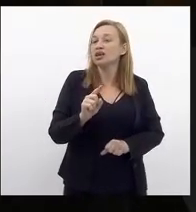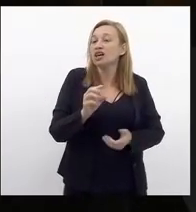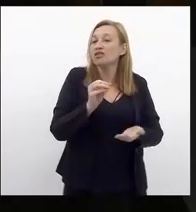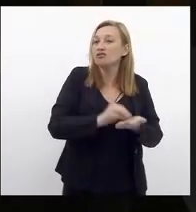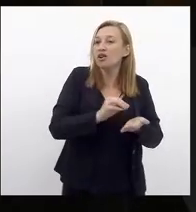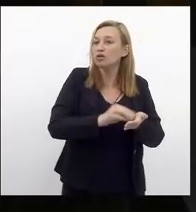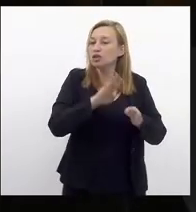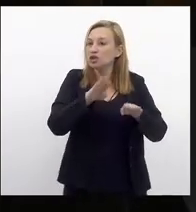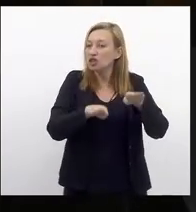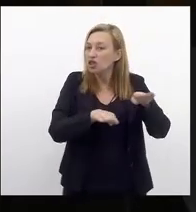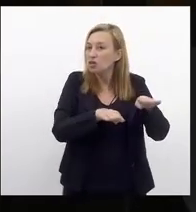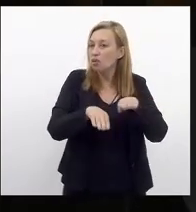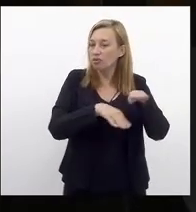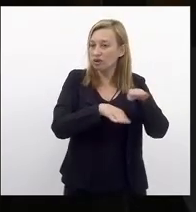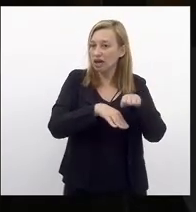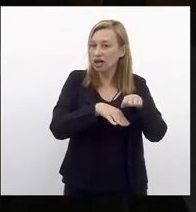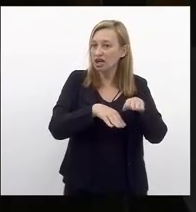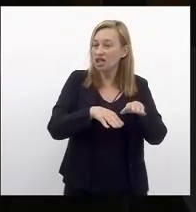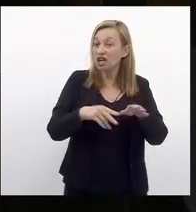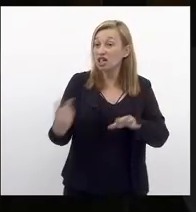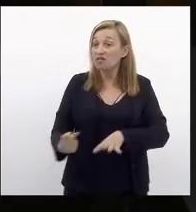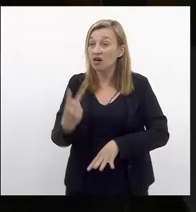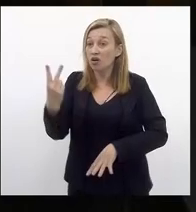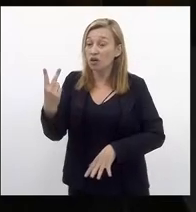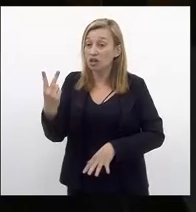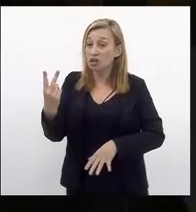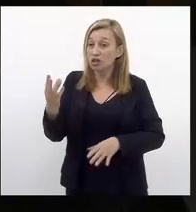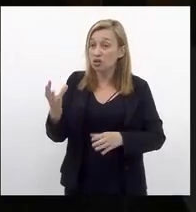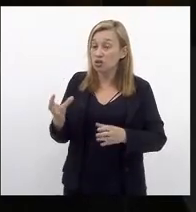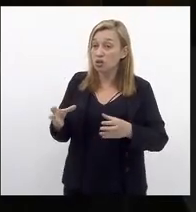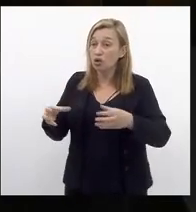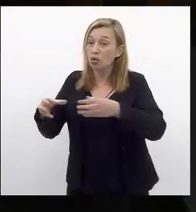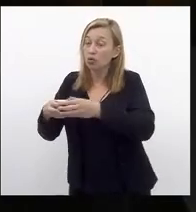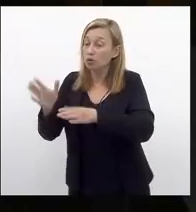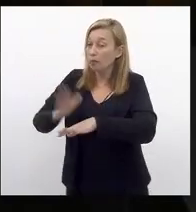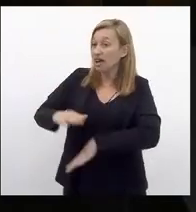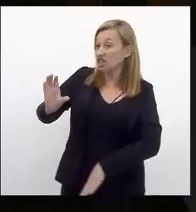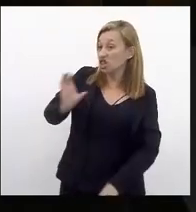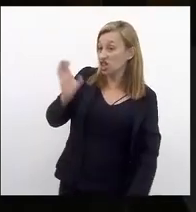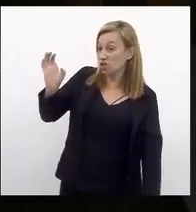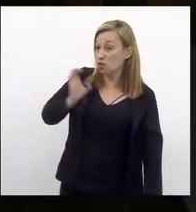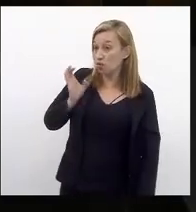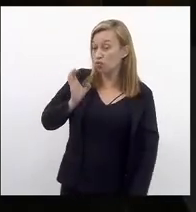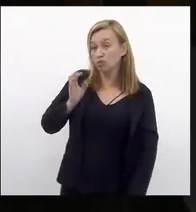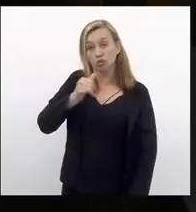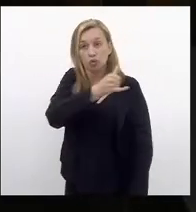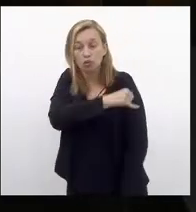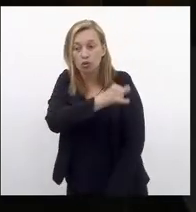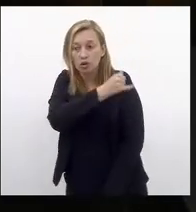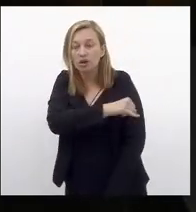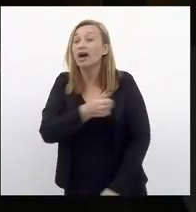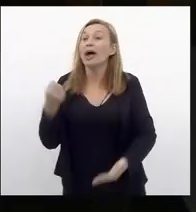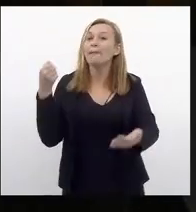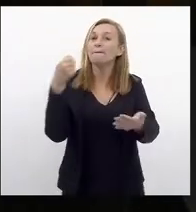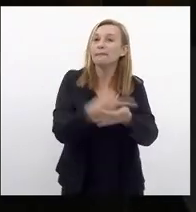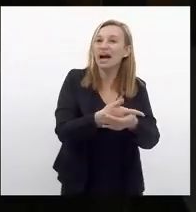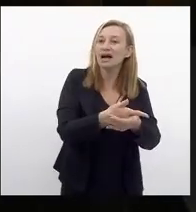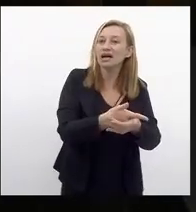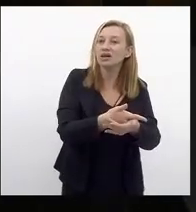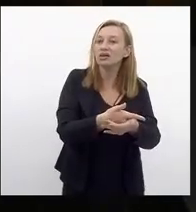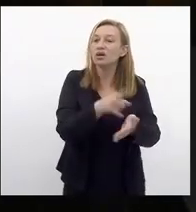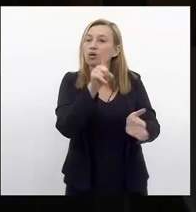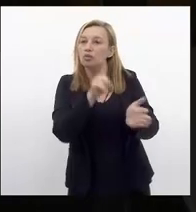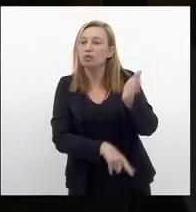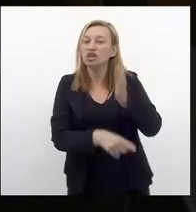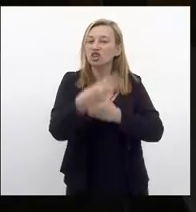desigualdade que privilegia a parcela mais rica da sociedade Fluminense é paga com